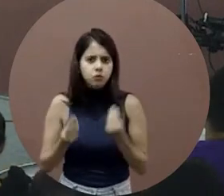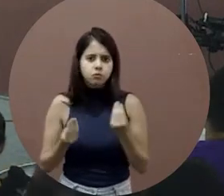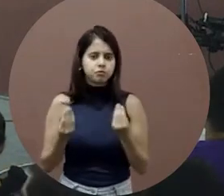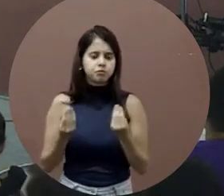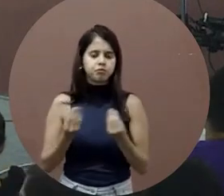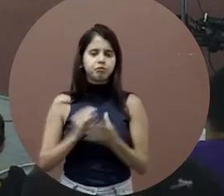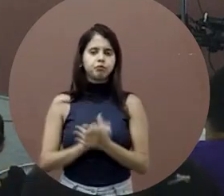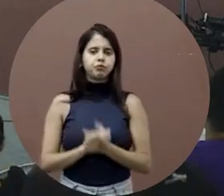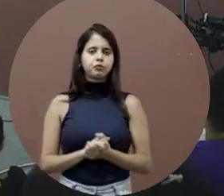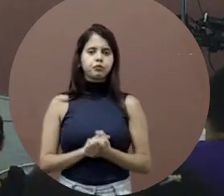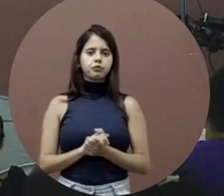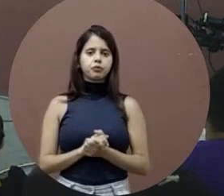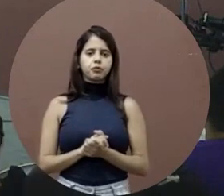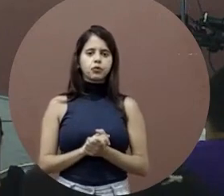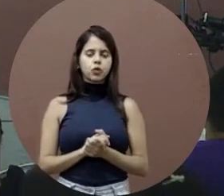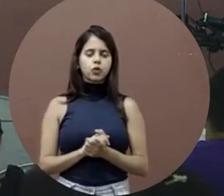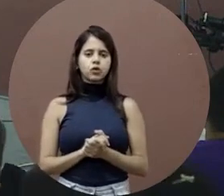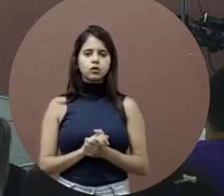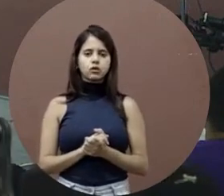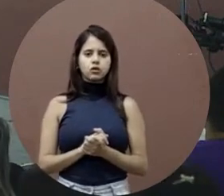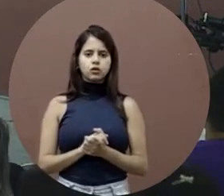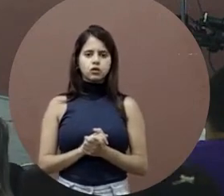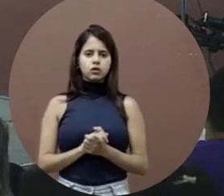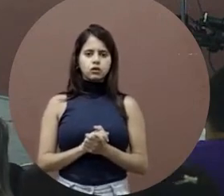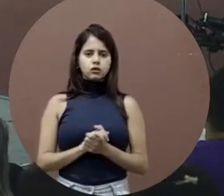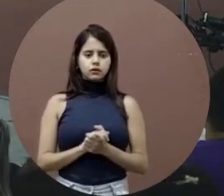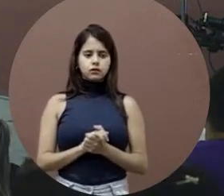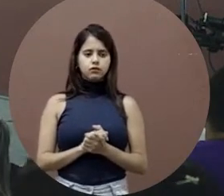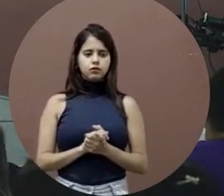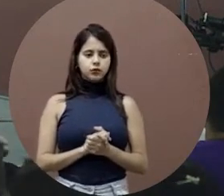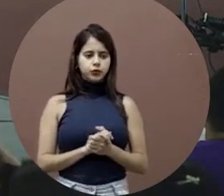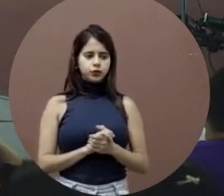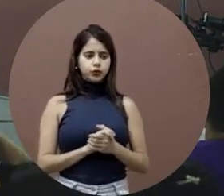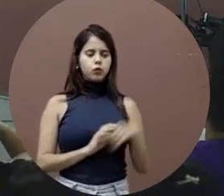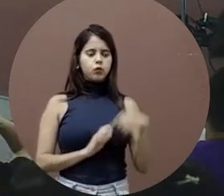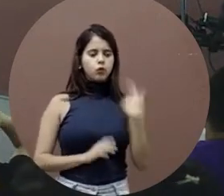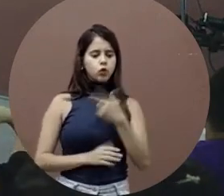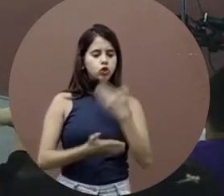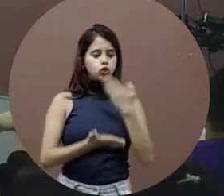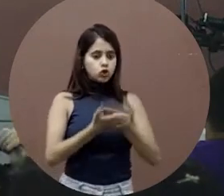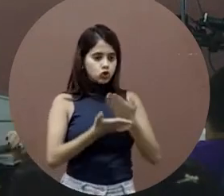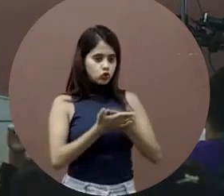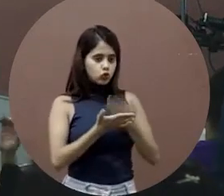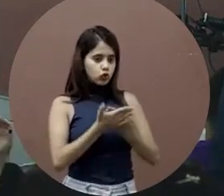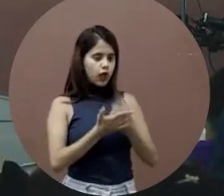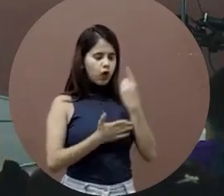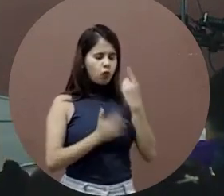E para isso a gente vai estudar uma parte do livro de Hebreus.